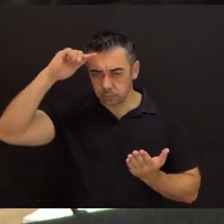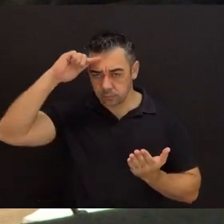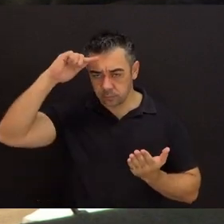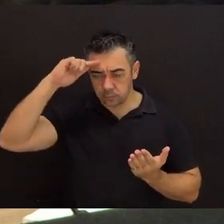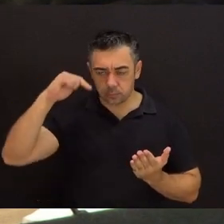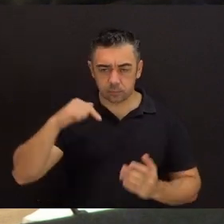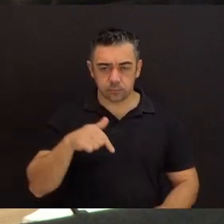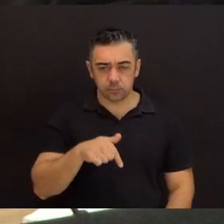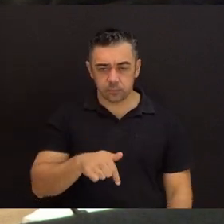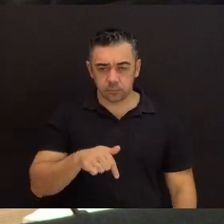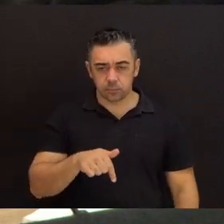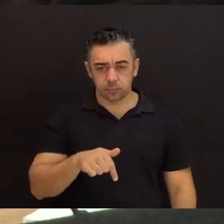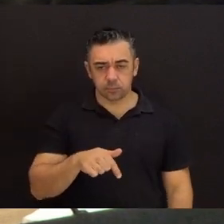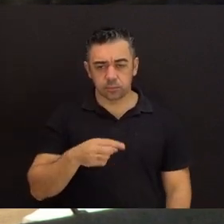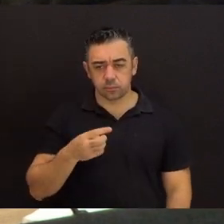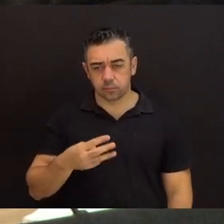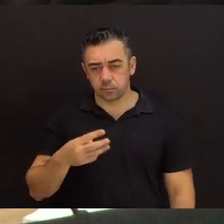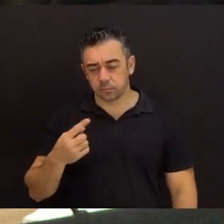731/2023